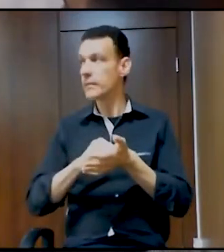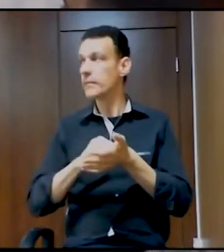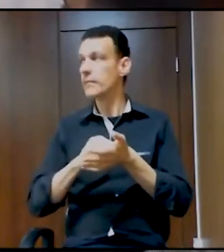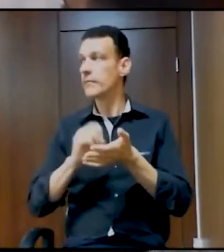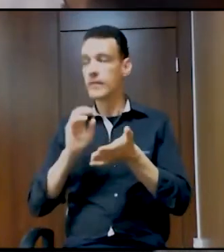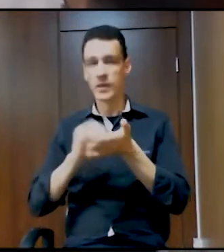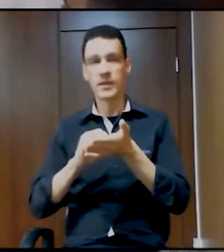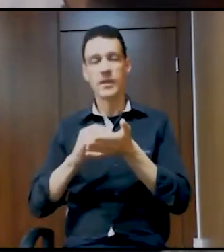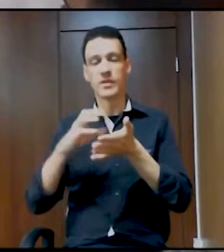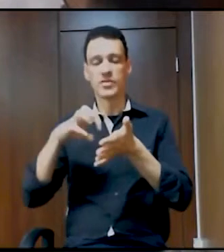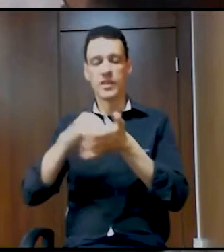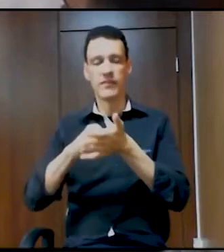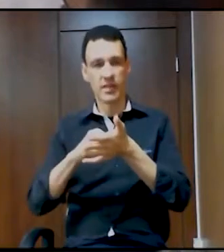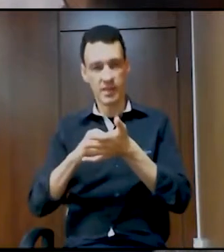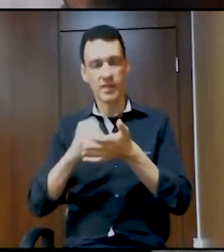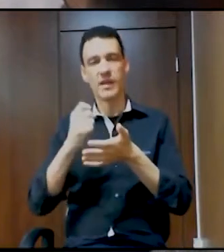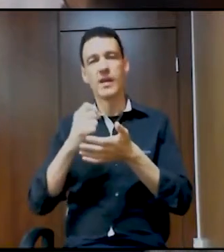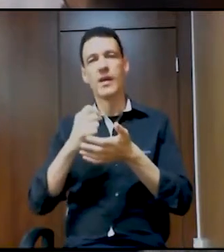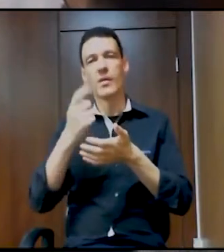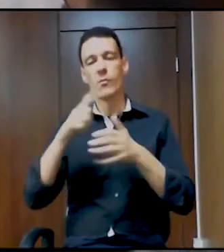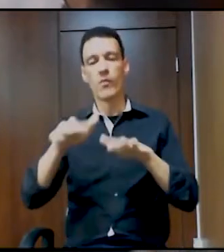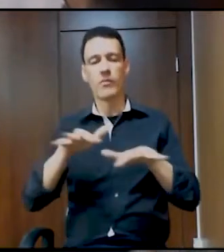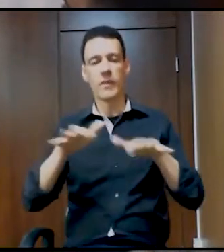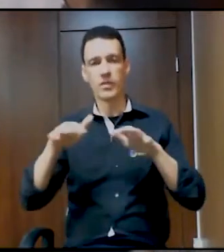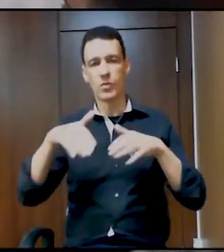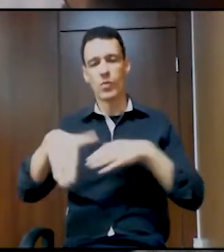primeira demanda do movimento da rua.